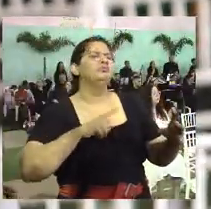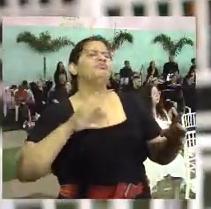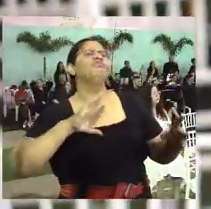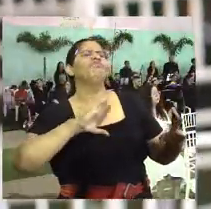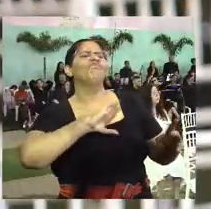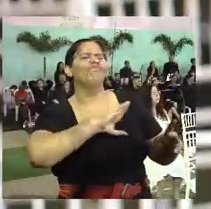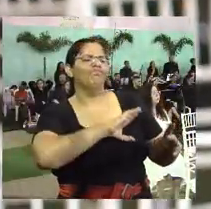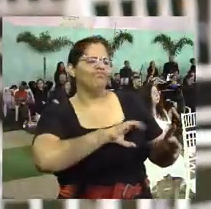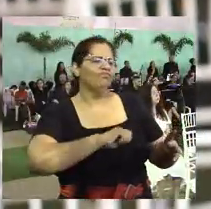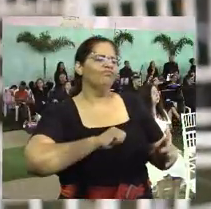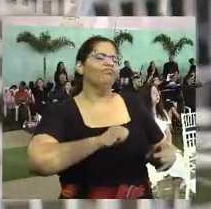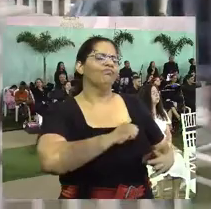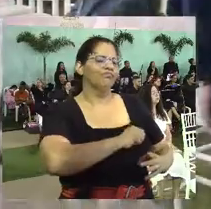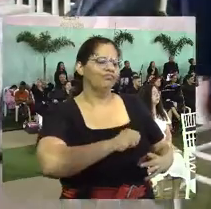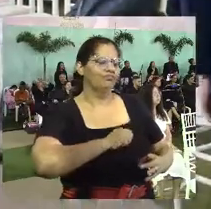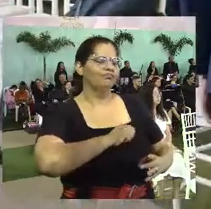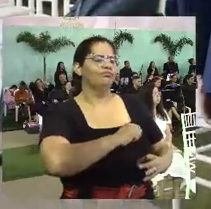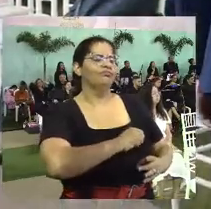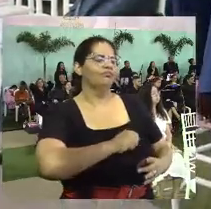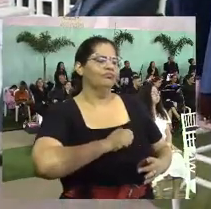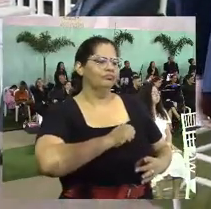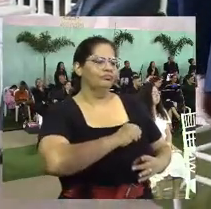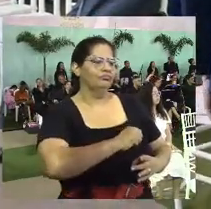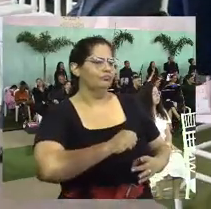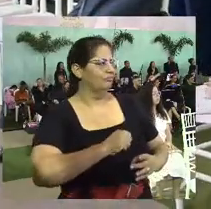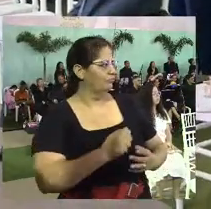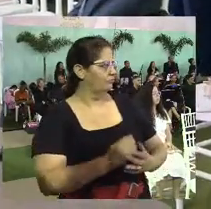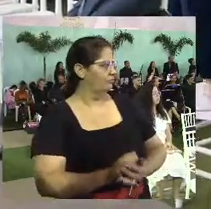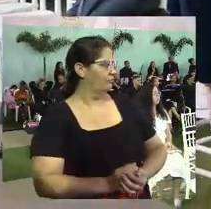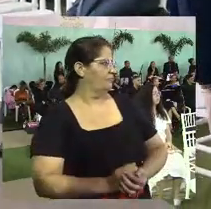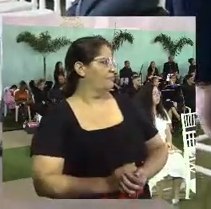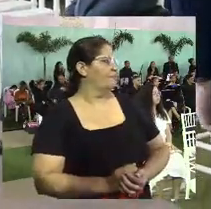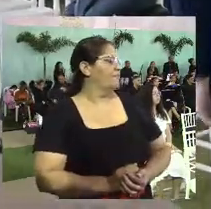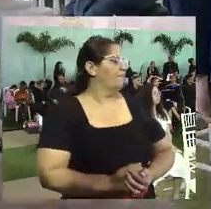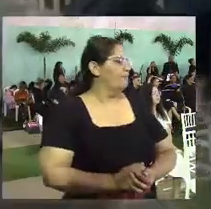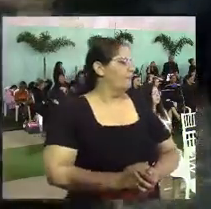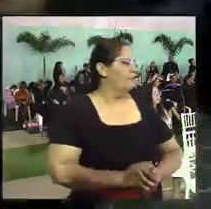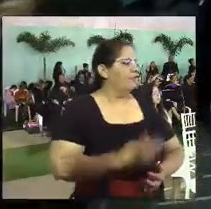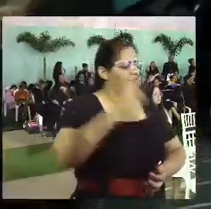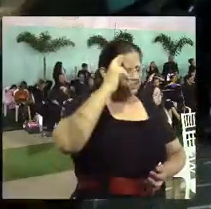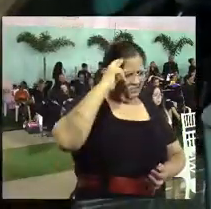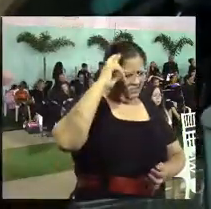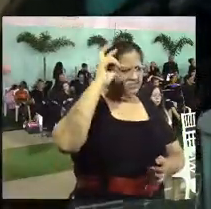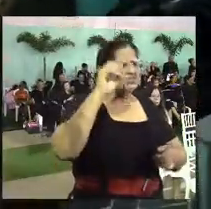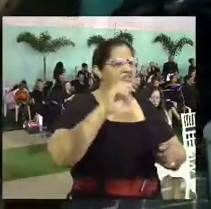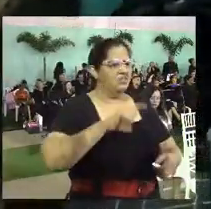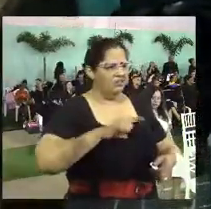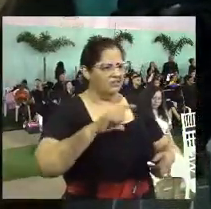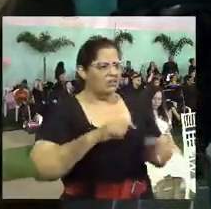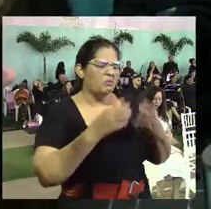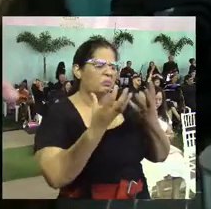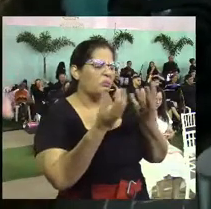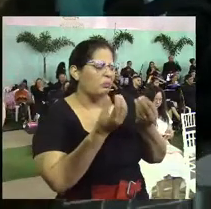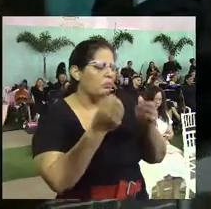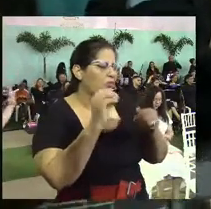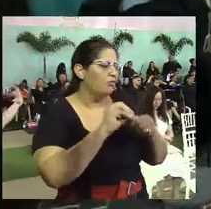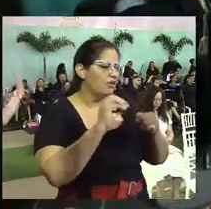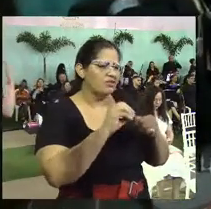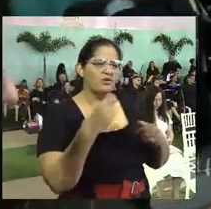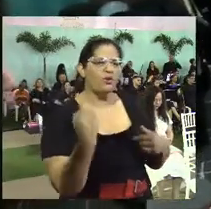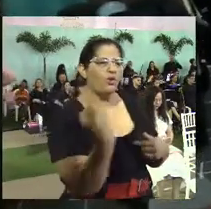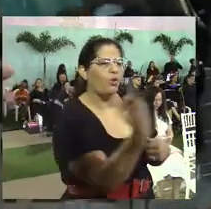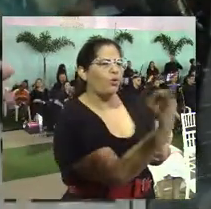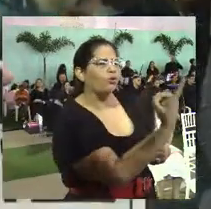o amor Aleluia muito tem o senhor a fazer em nosso meio na noite de hoje